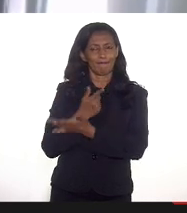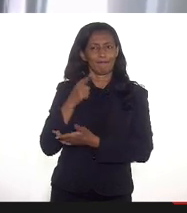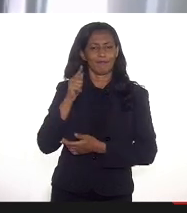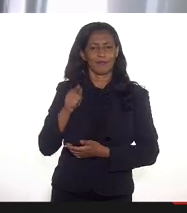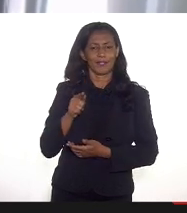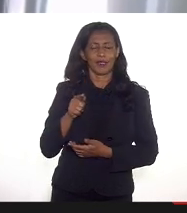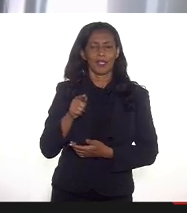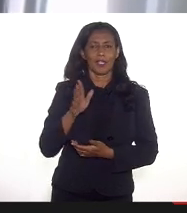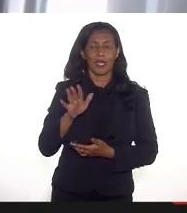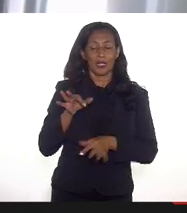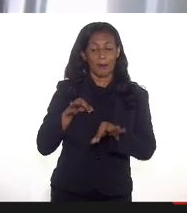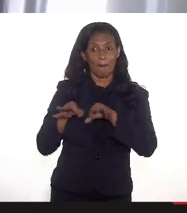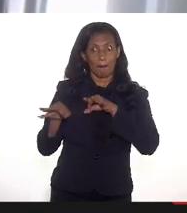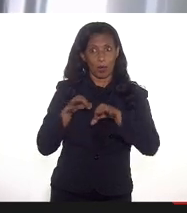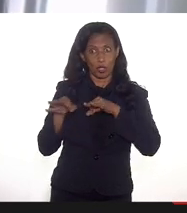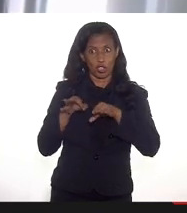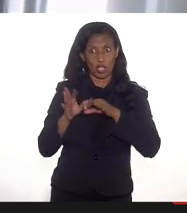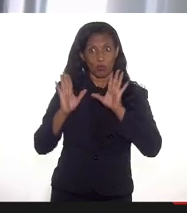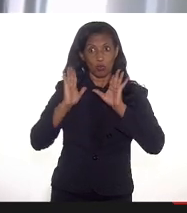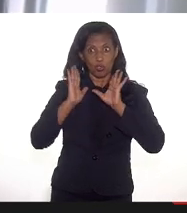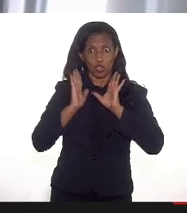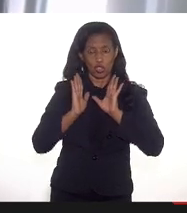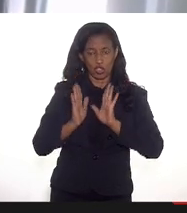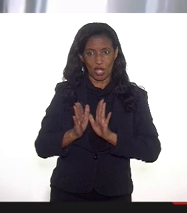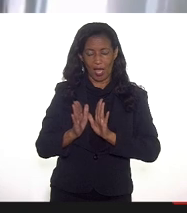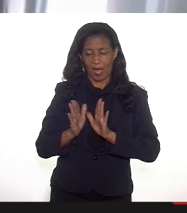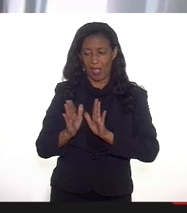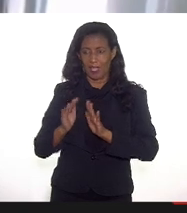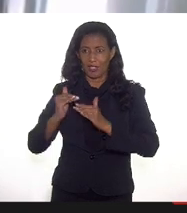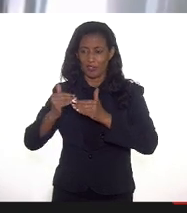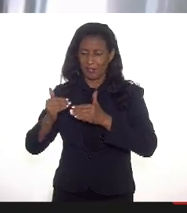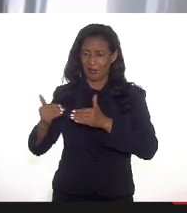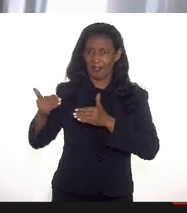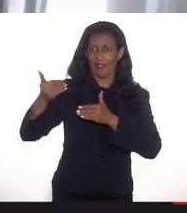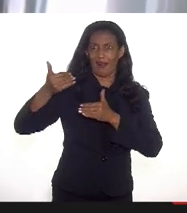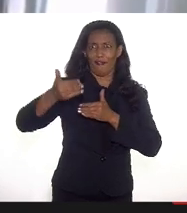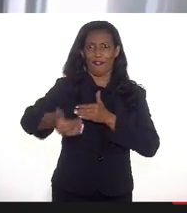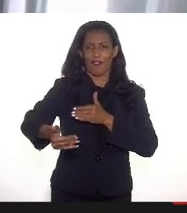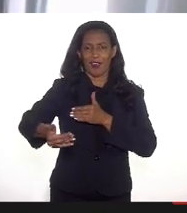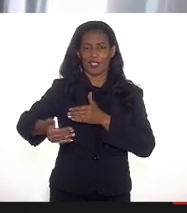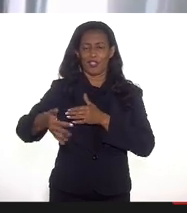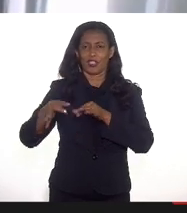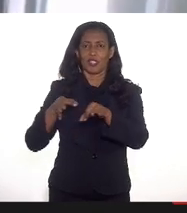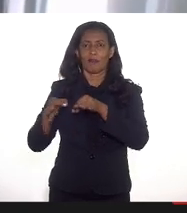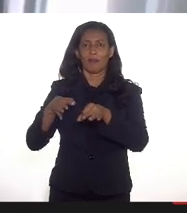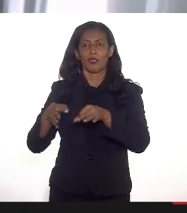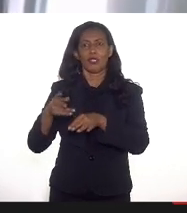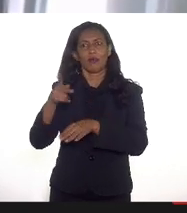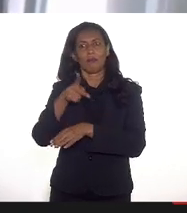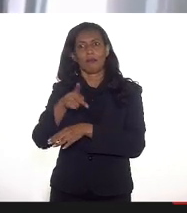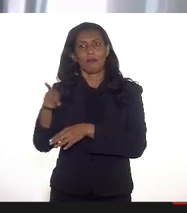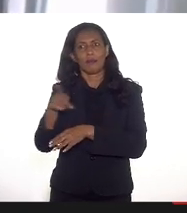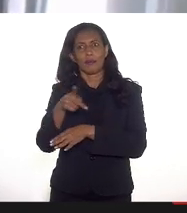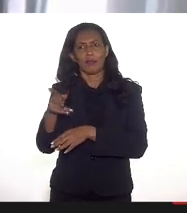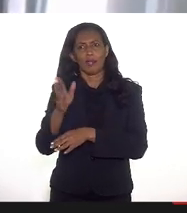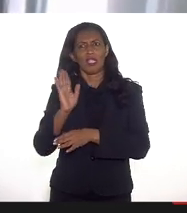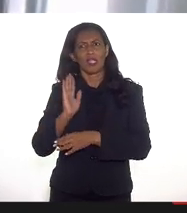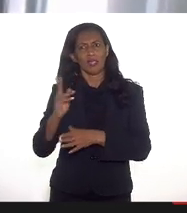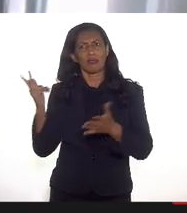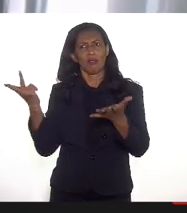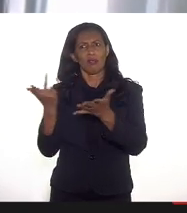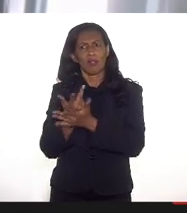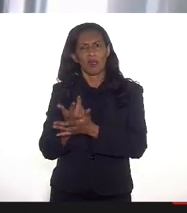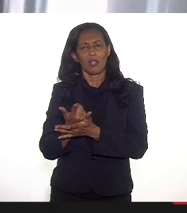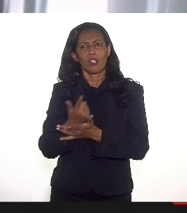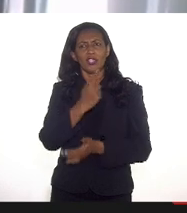Carrilho, estiveram à frente do projeto pedagógico e acadêmico da instituição. Infelizmente, isso prevaleceu durante vários momentos da gestão